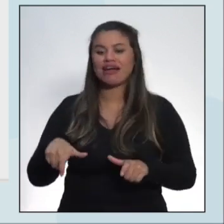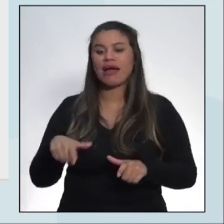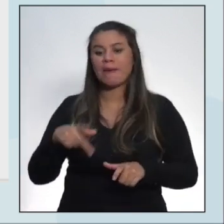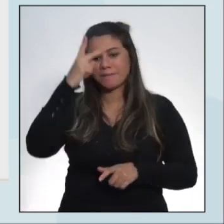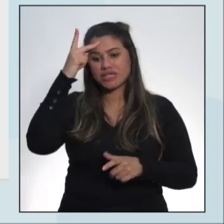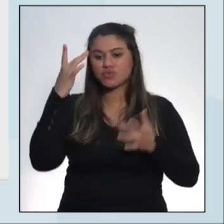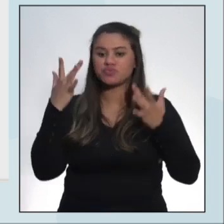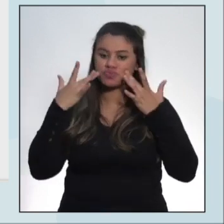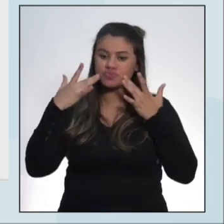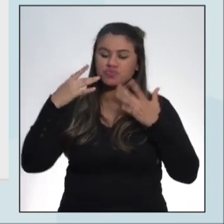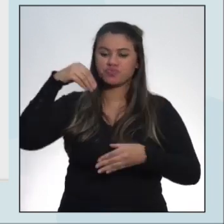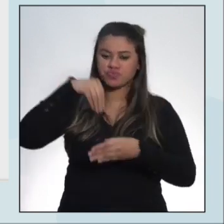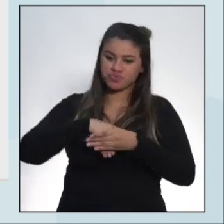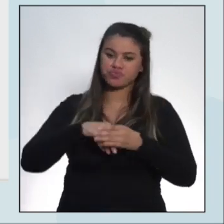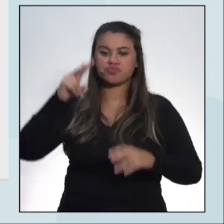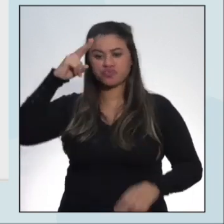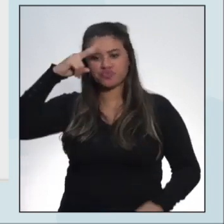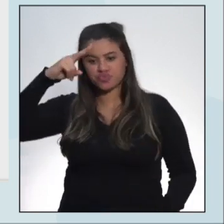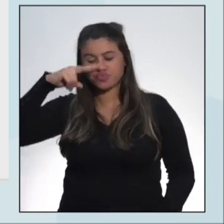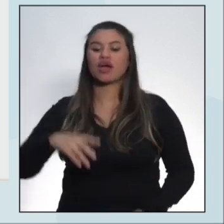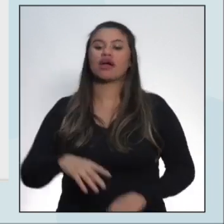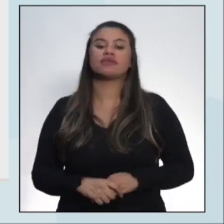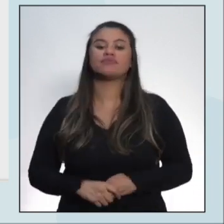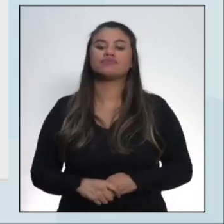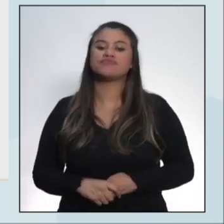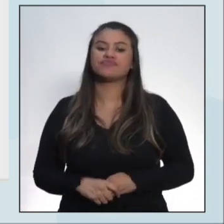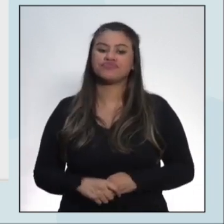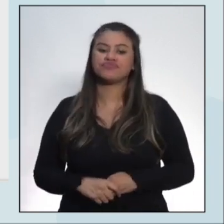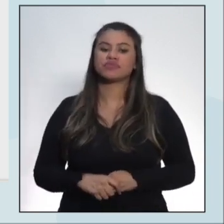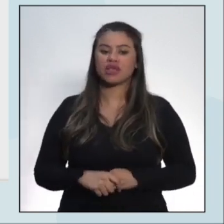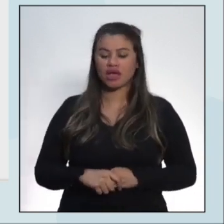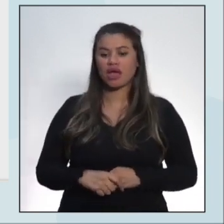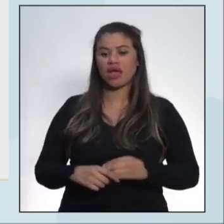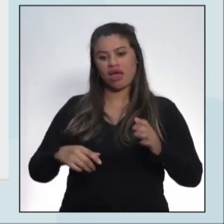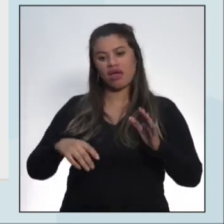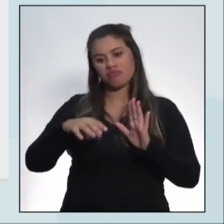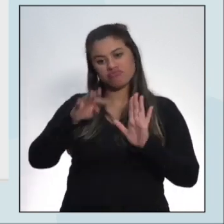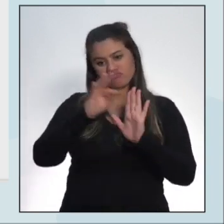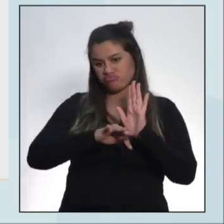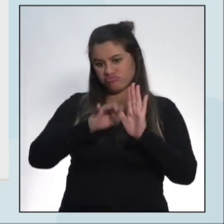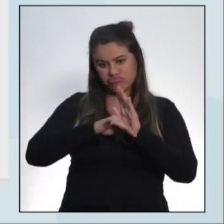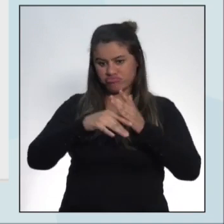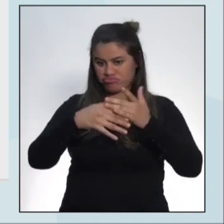da história, os personagens. O enredo, que é a história em si.